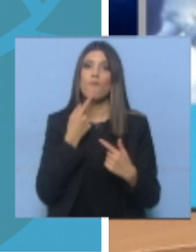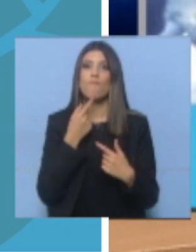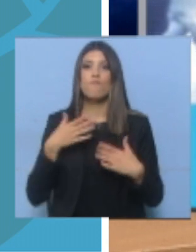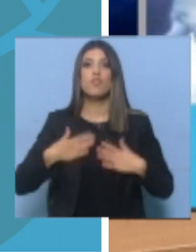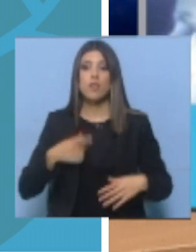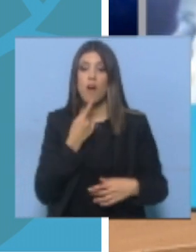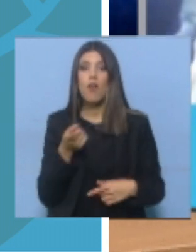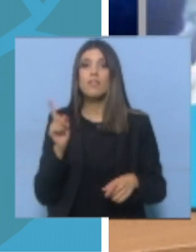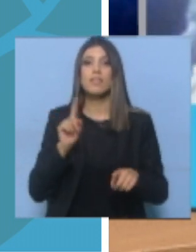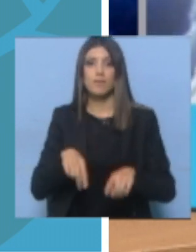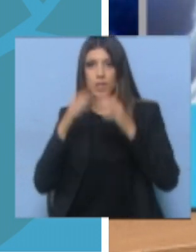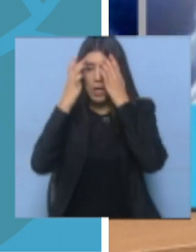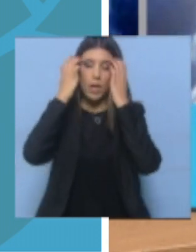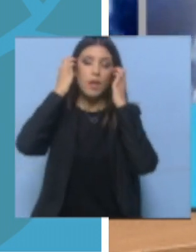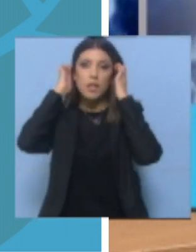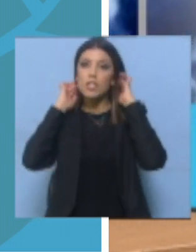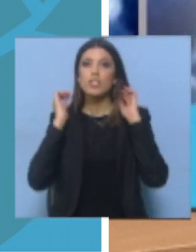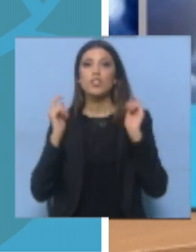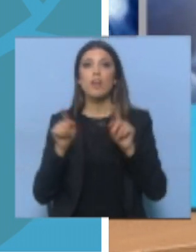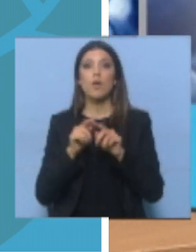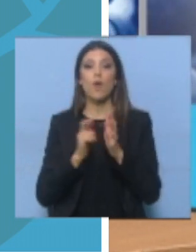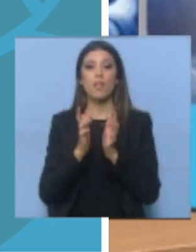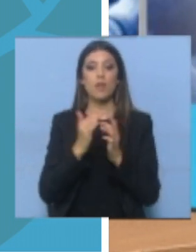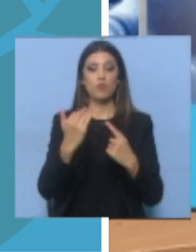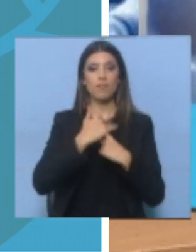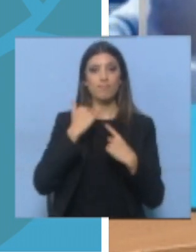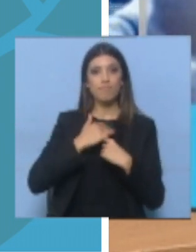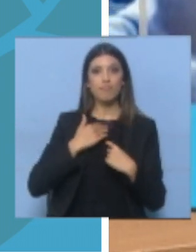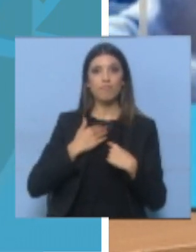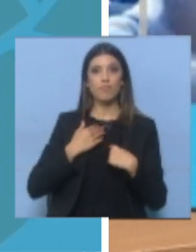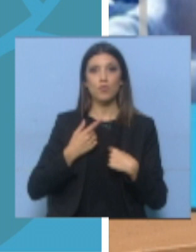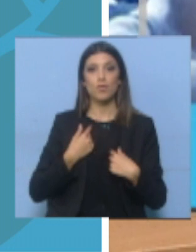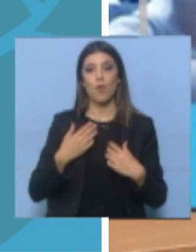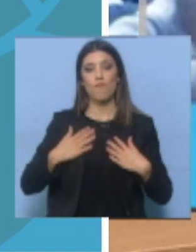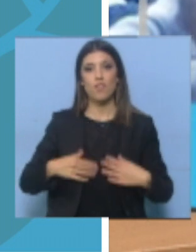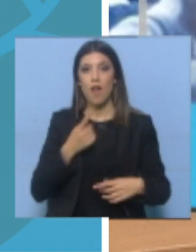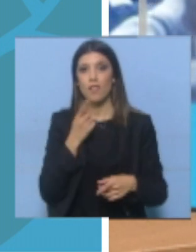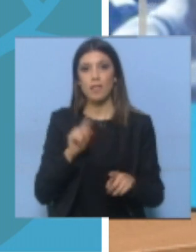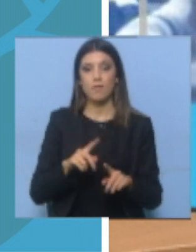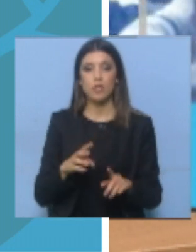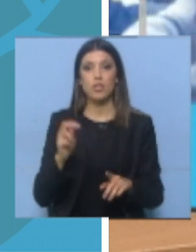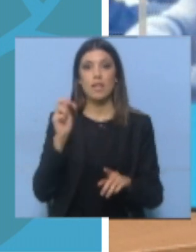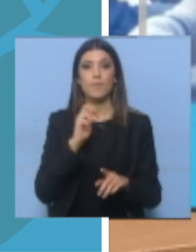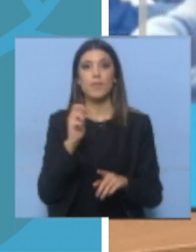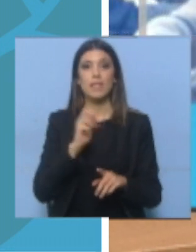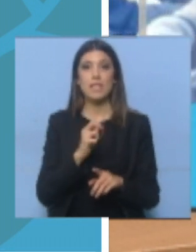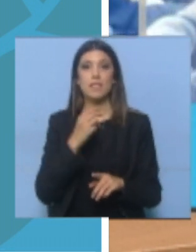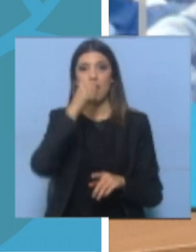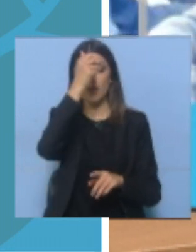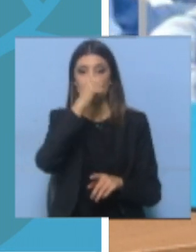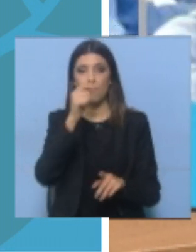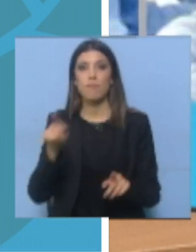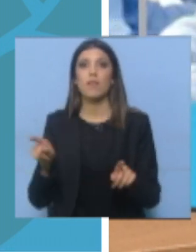nosso corpo e reveste-nos da sua ressurreição. Depois, no terceiro domingo, temos o Evangelho